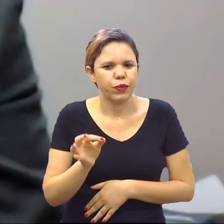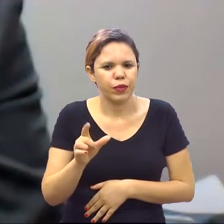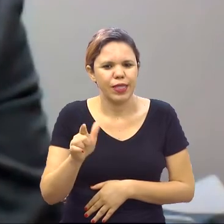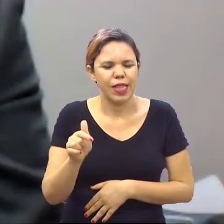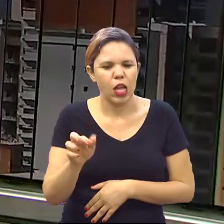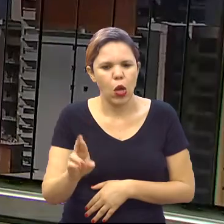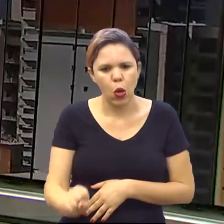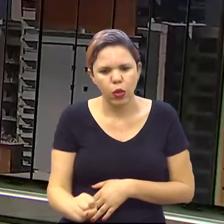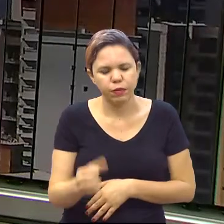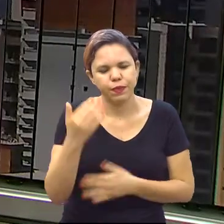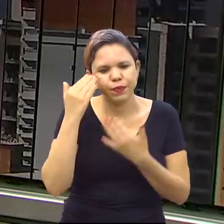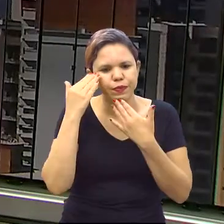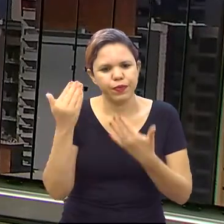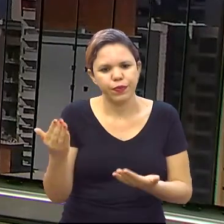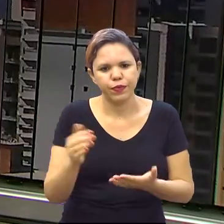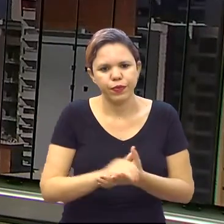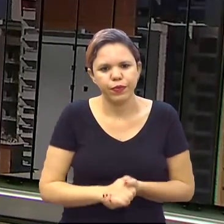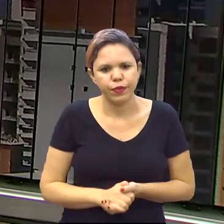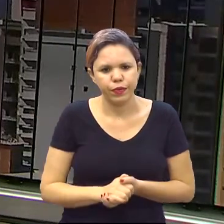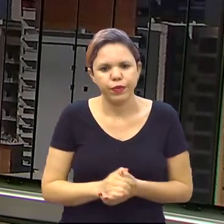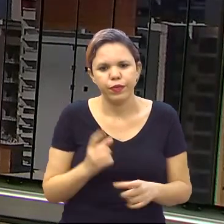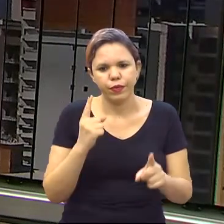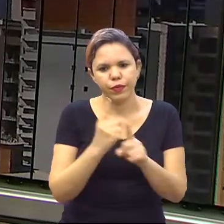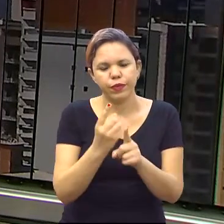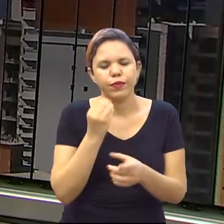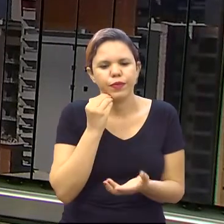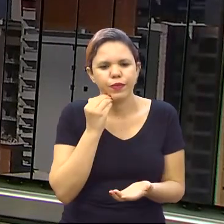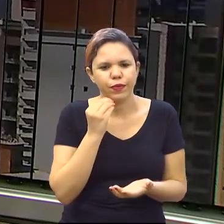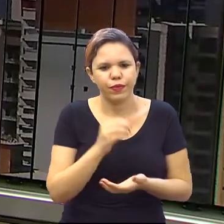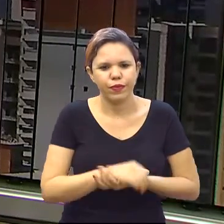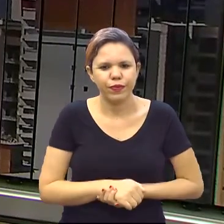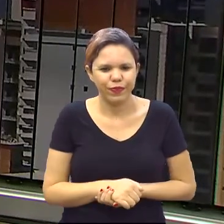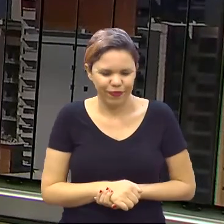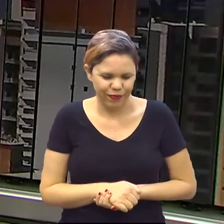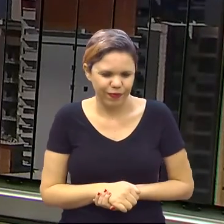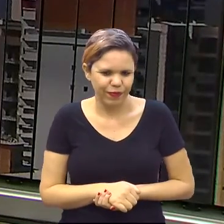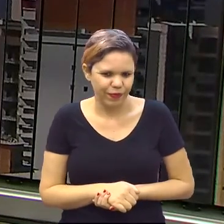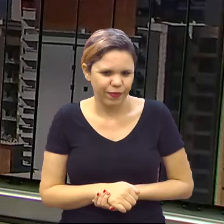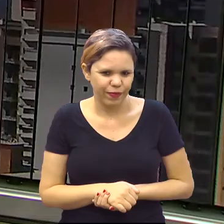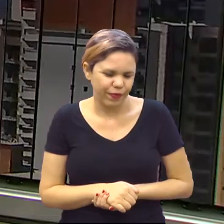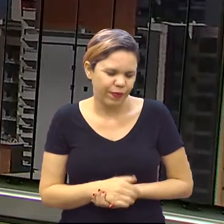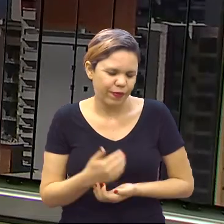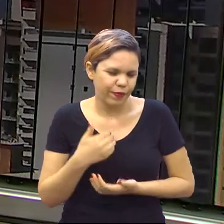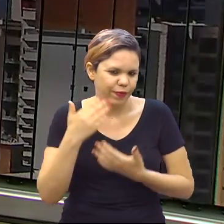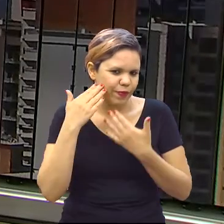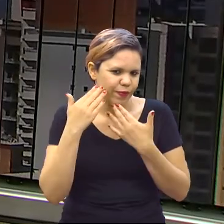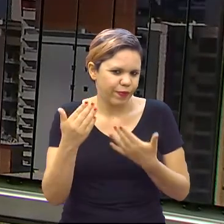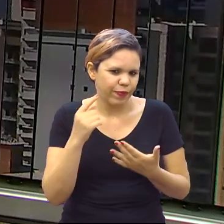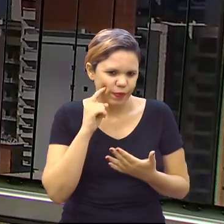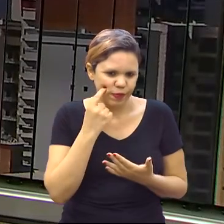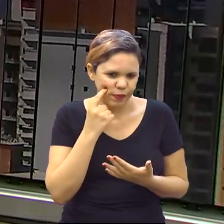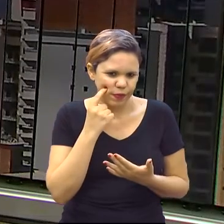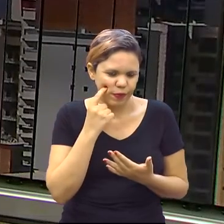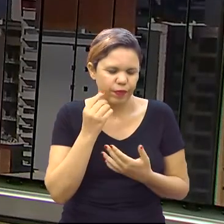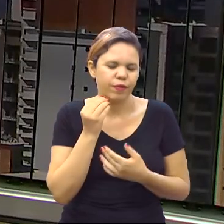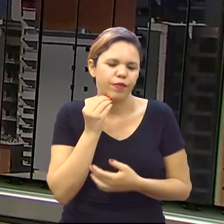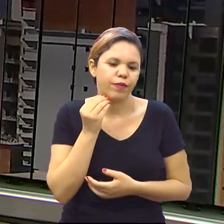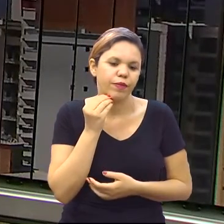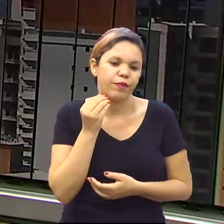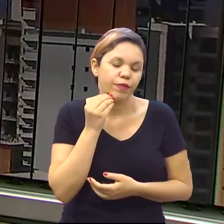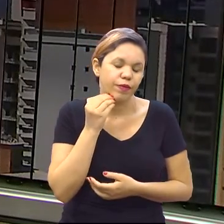então, Laós, muito obrigada e até uma próxima oportunidade. Eu que agradeço, Bina, a vocês